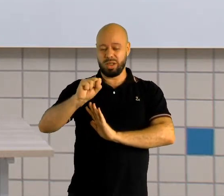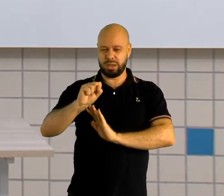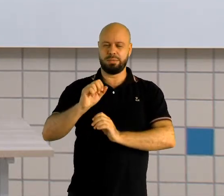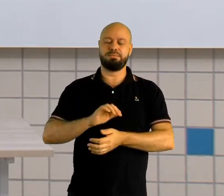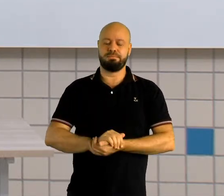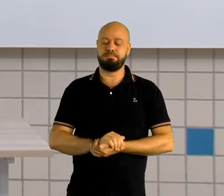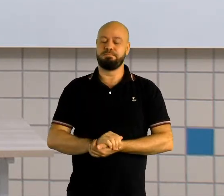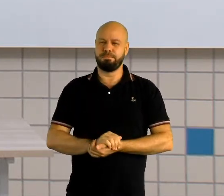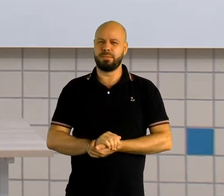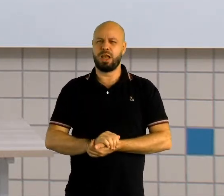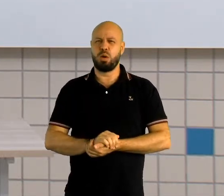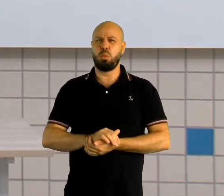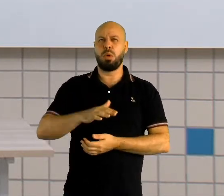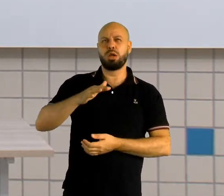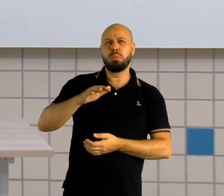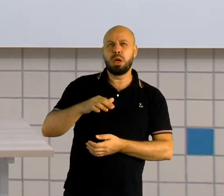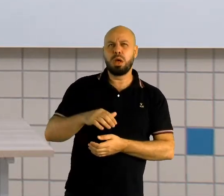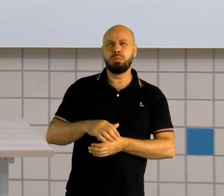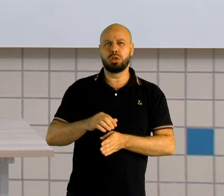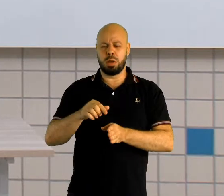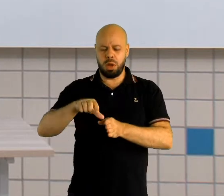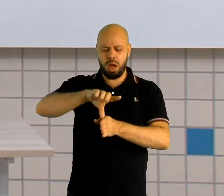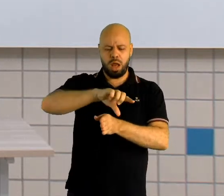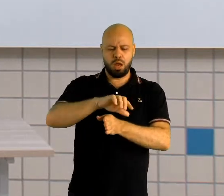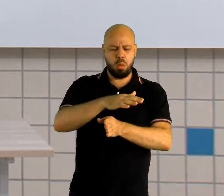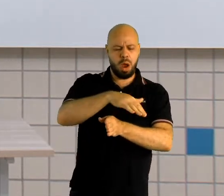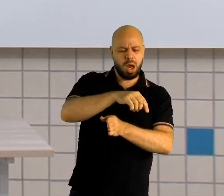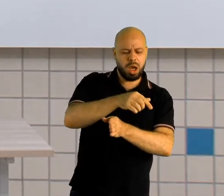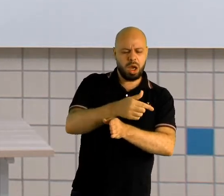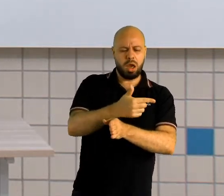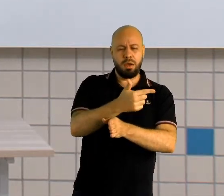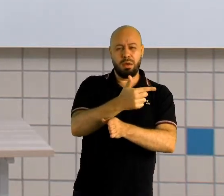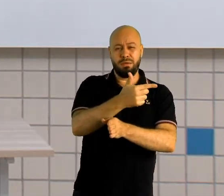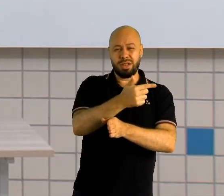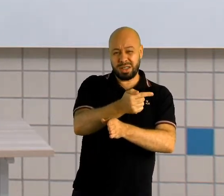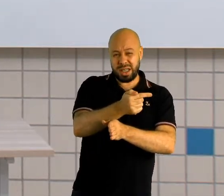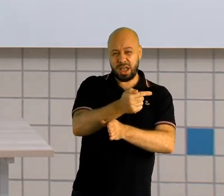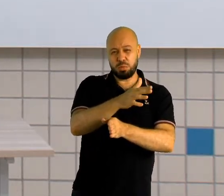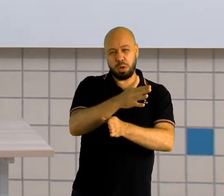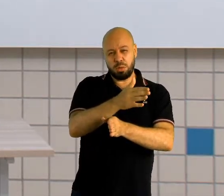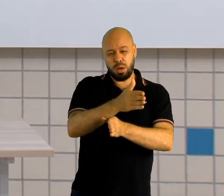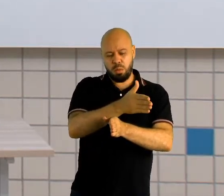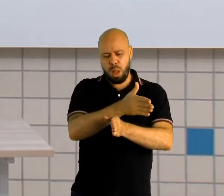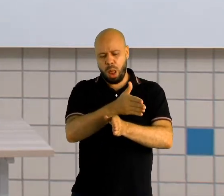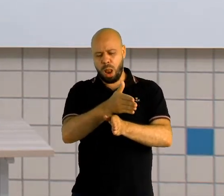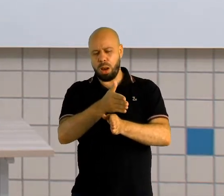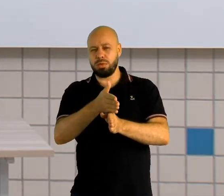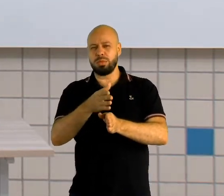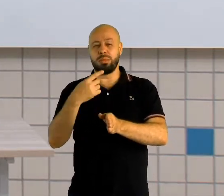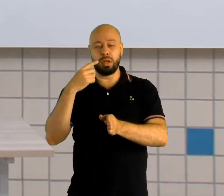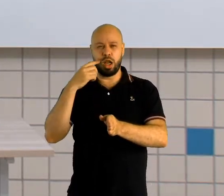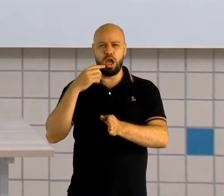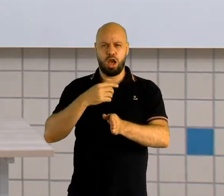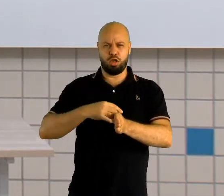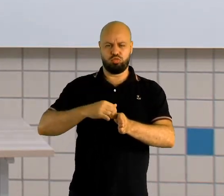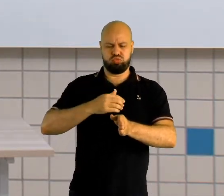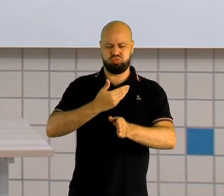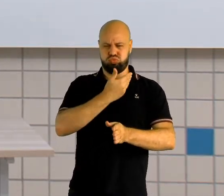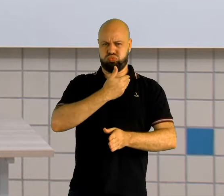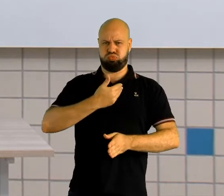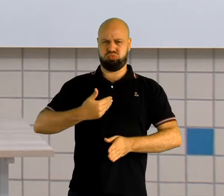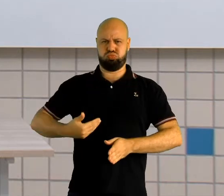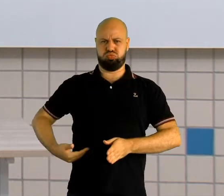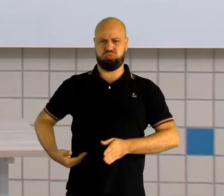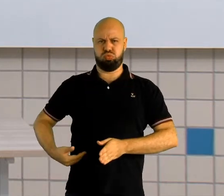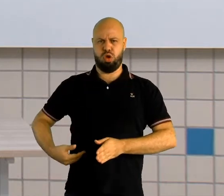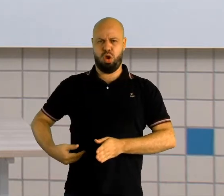a.C., os generais romanos começam a adquirir muito poder. Então,